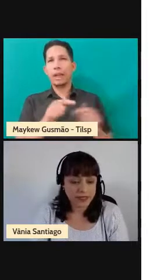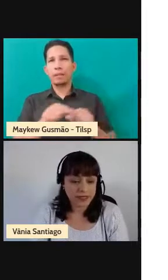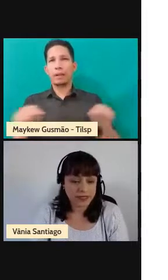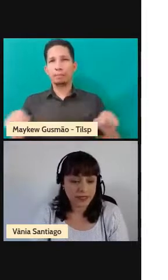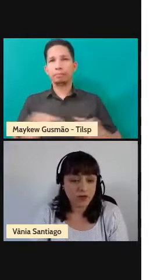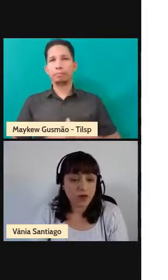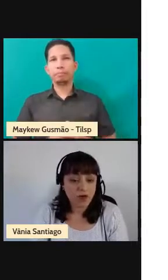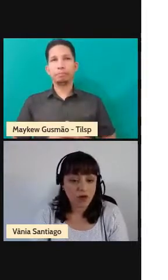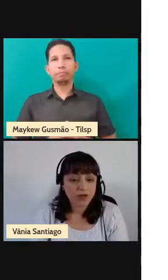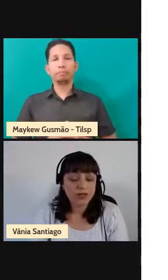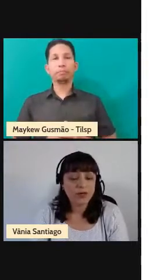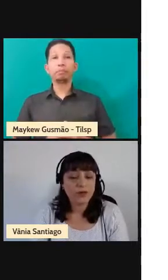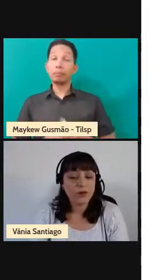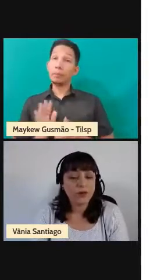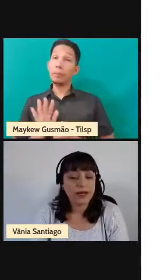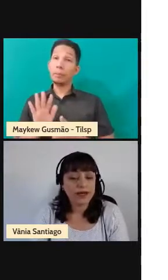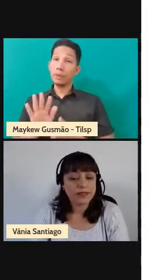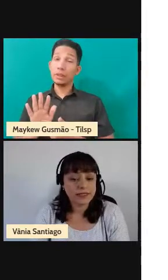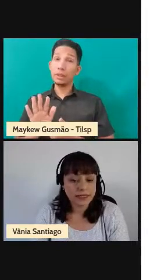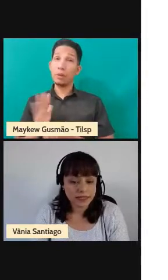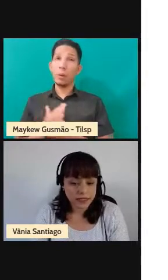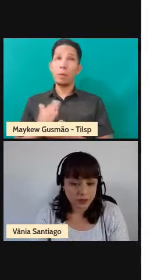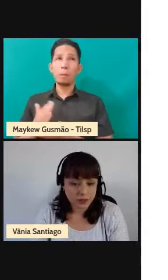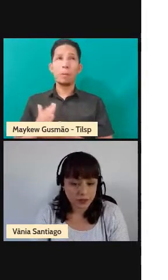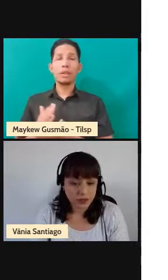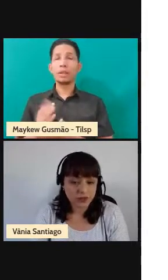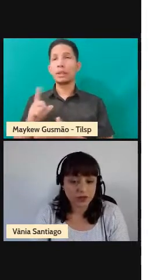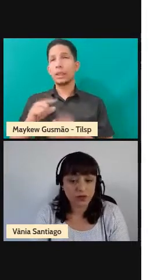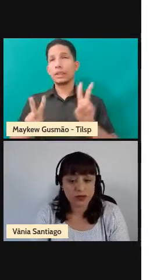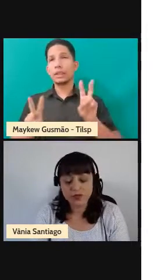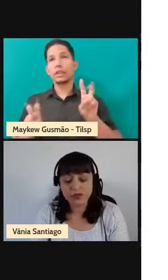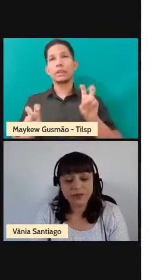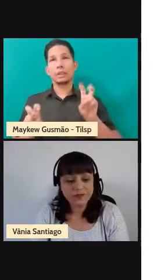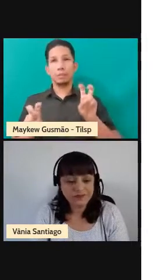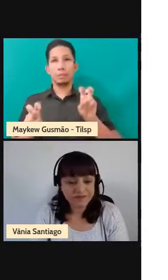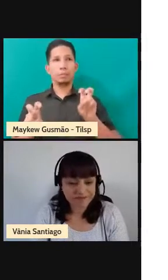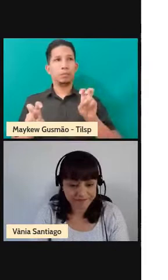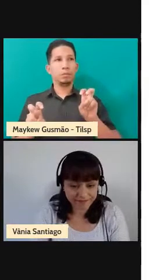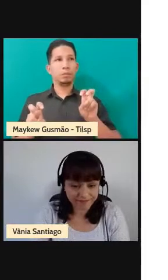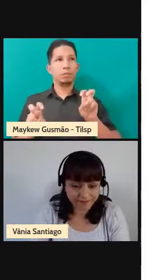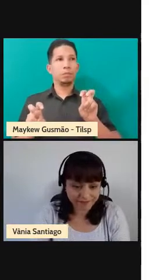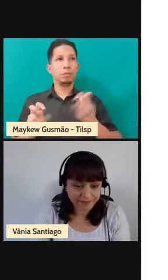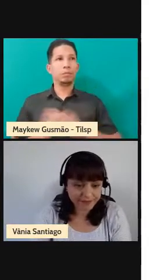começo a minha apresentação com uma citação de Voloshinov.